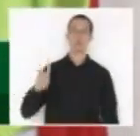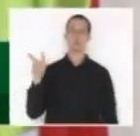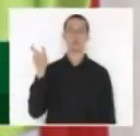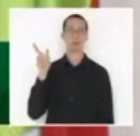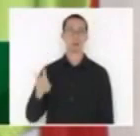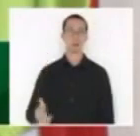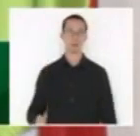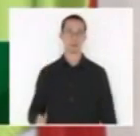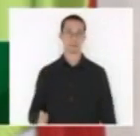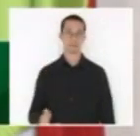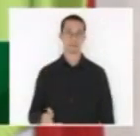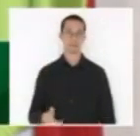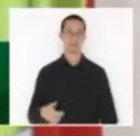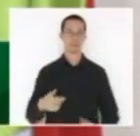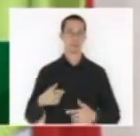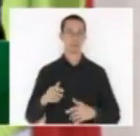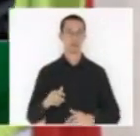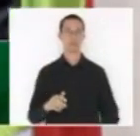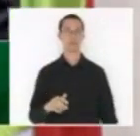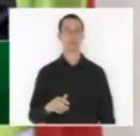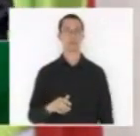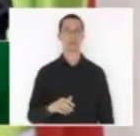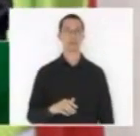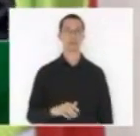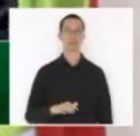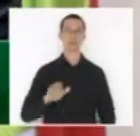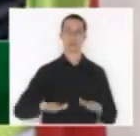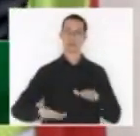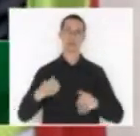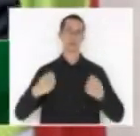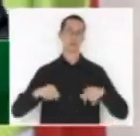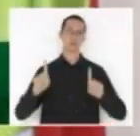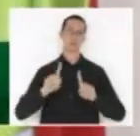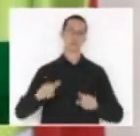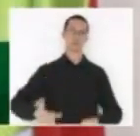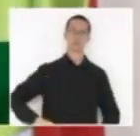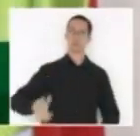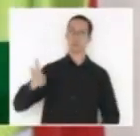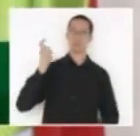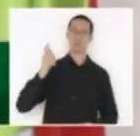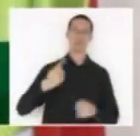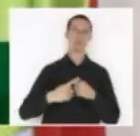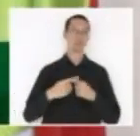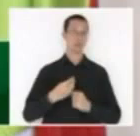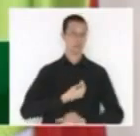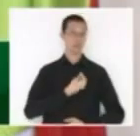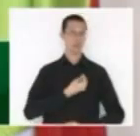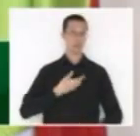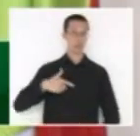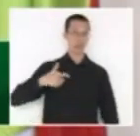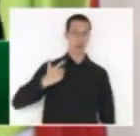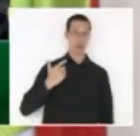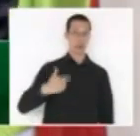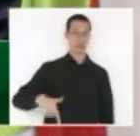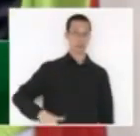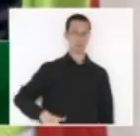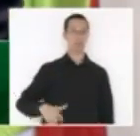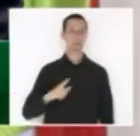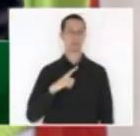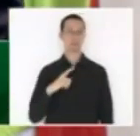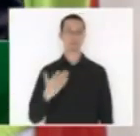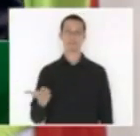ali como um agente de segurança devidamente armado, mas nós